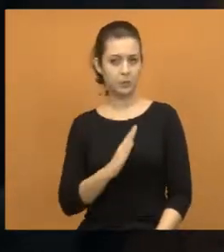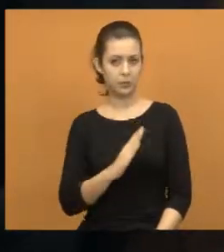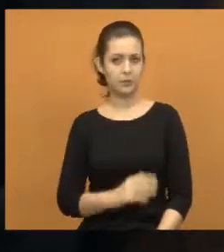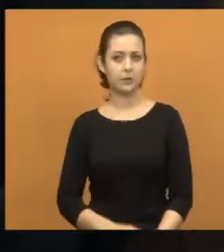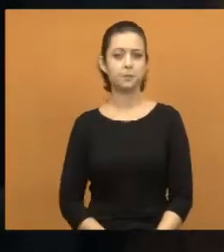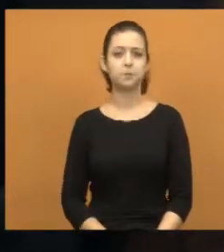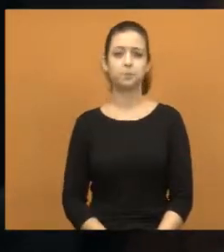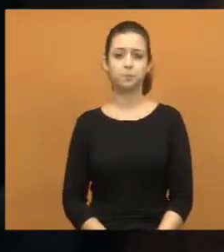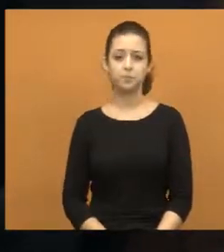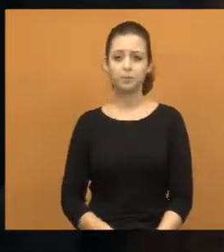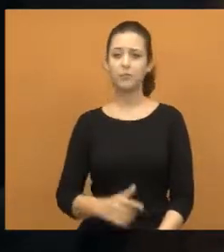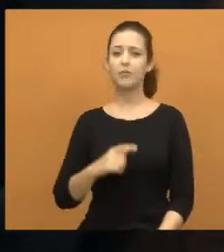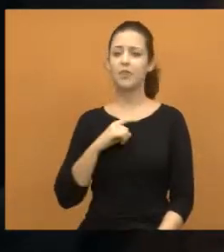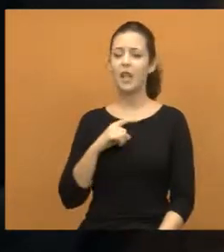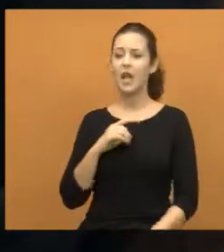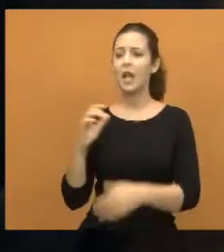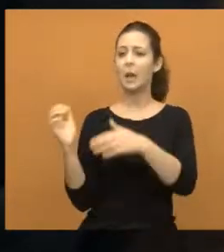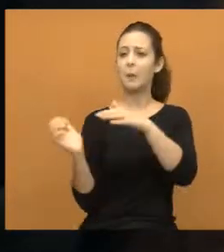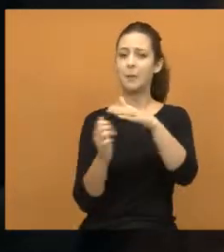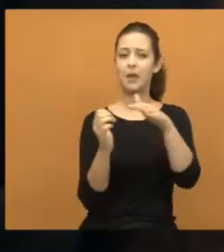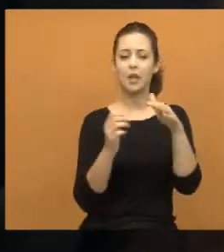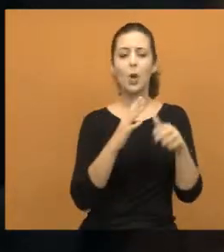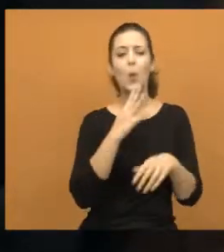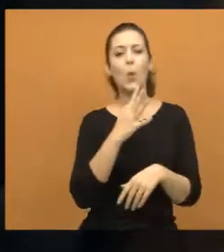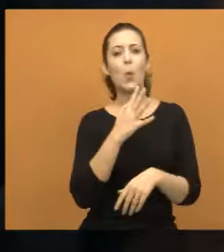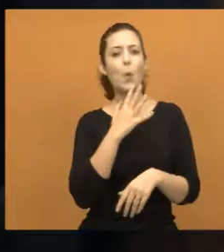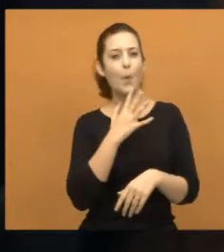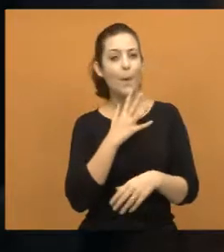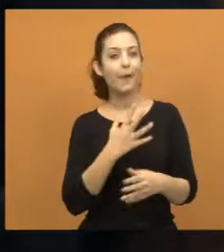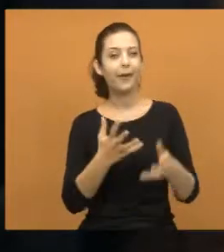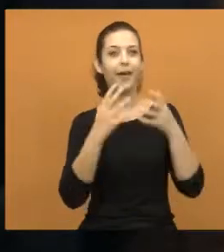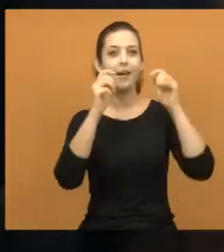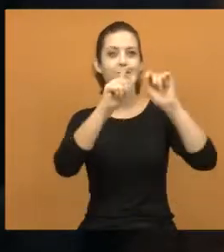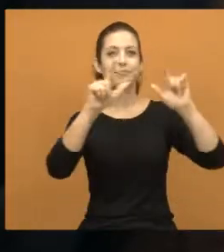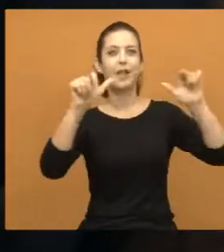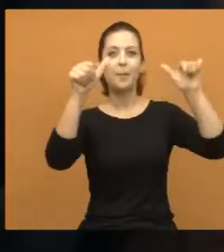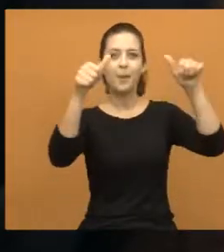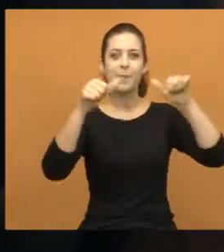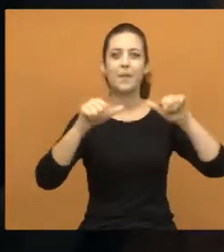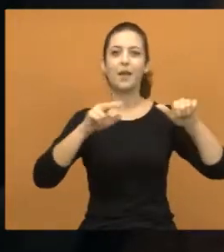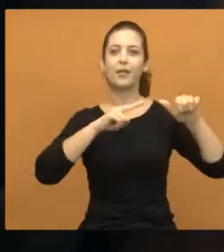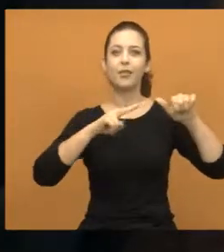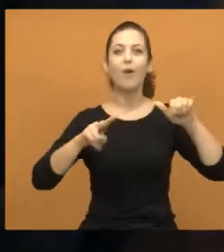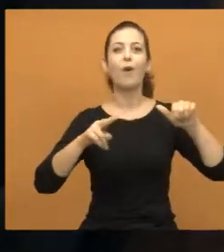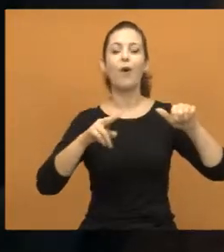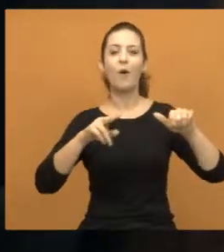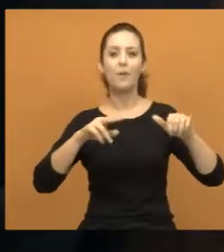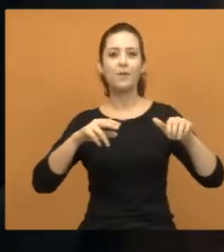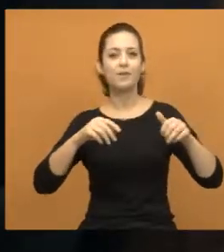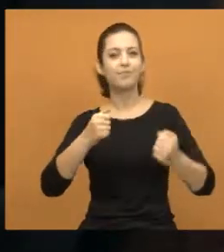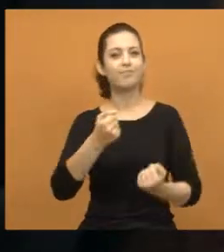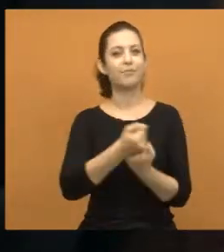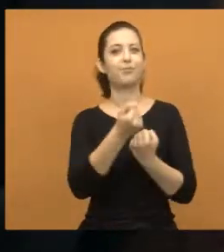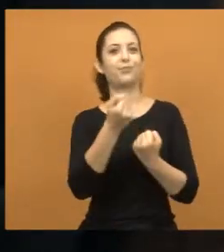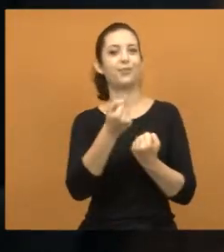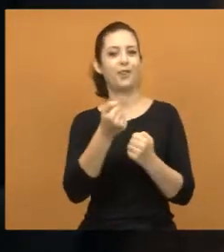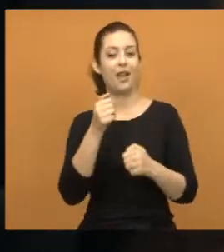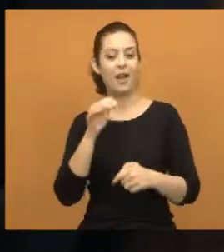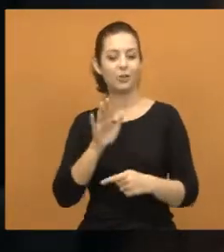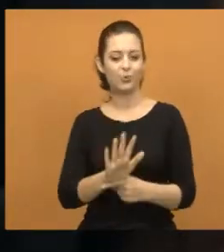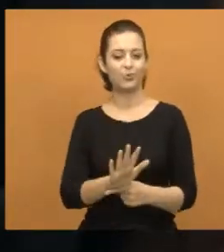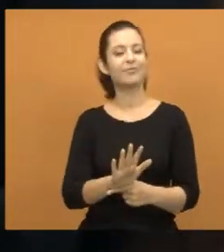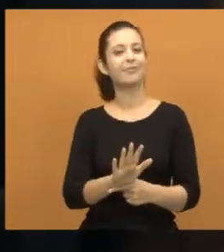Porque nós temos várias empresas que querem sim colocar seu nome para poder